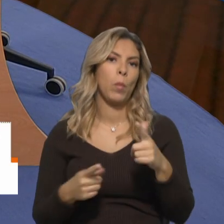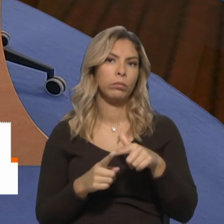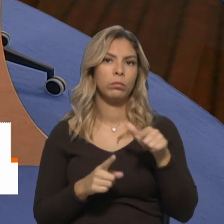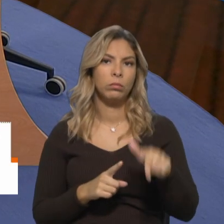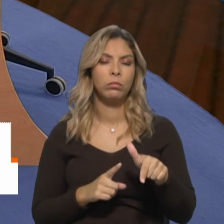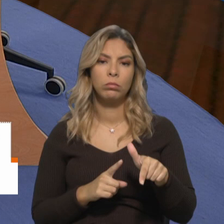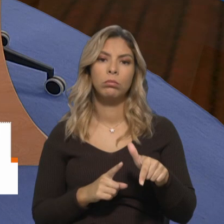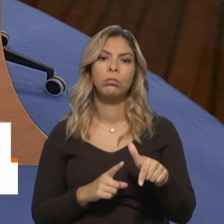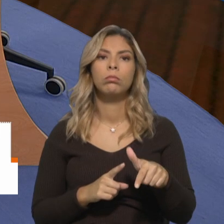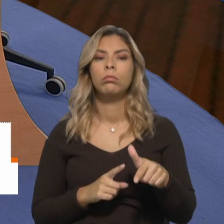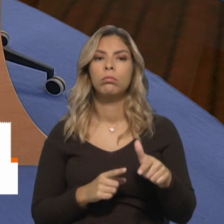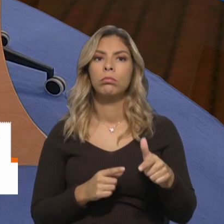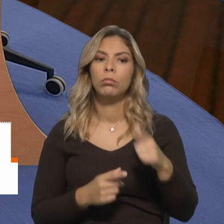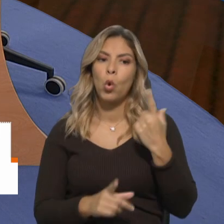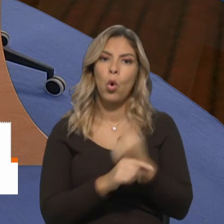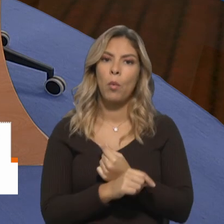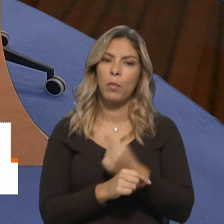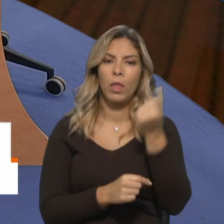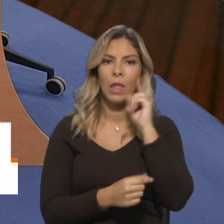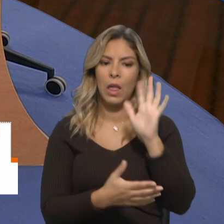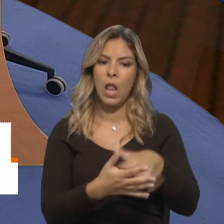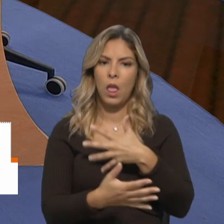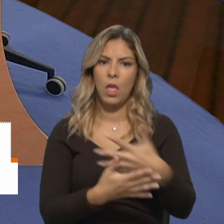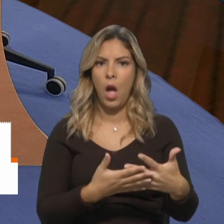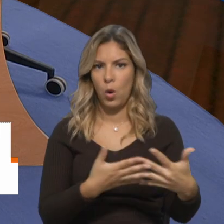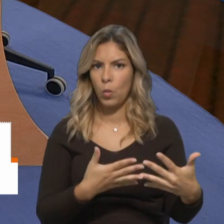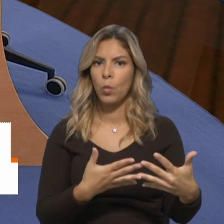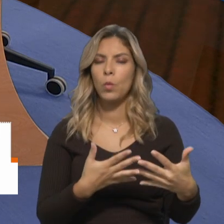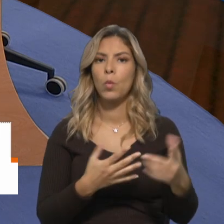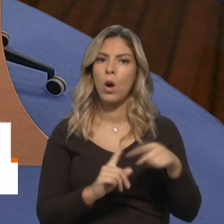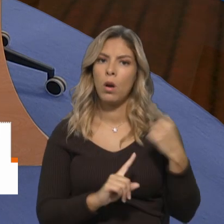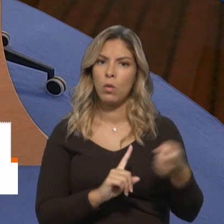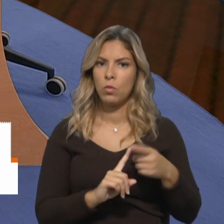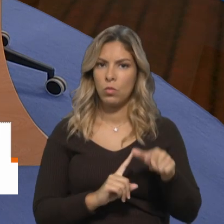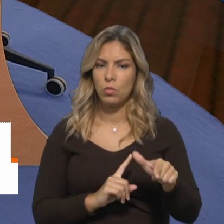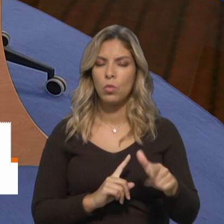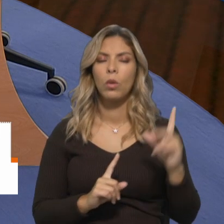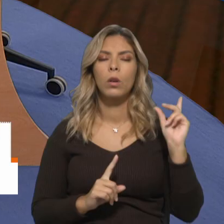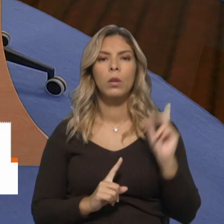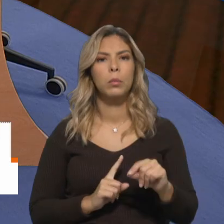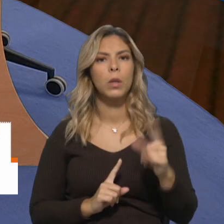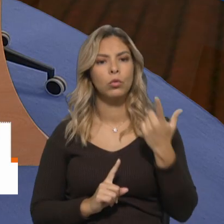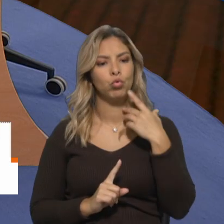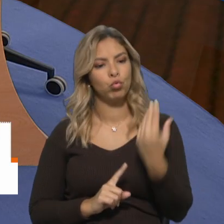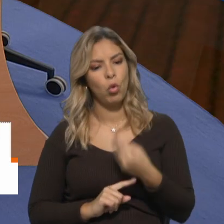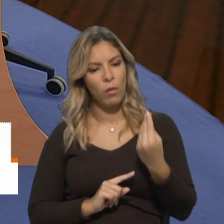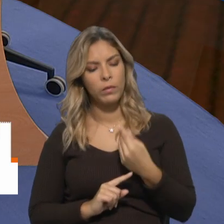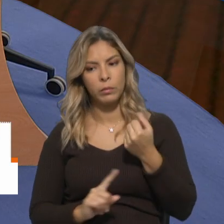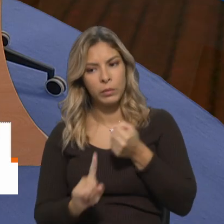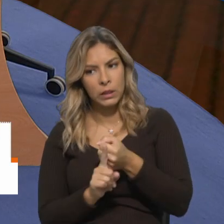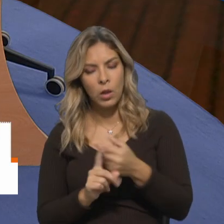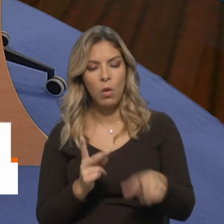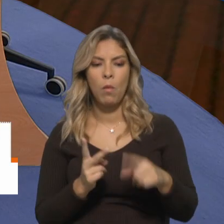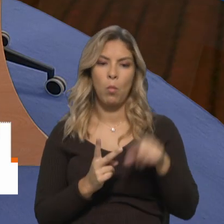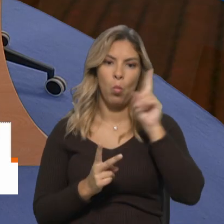quer fora. Depois temos com os leigos, temos grupo de voluntários também, temos jovens missionários, temos as mulheres missionárias, ou